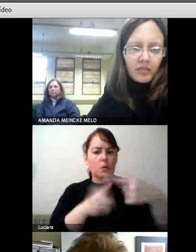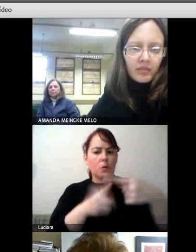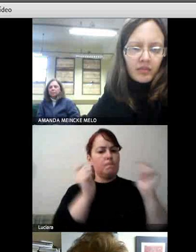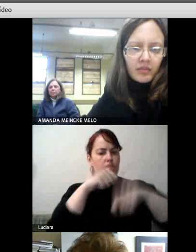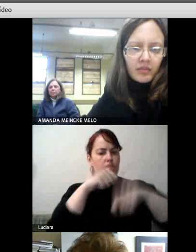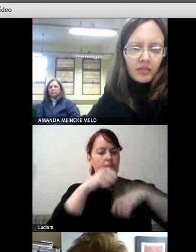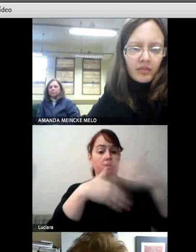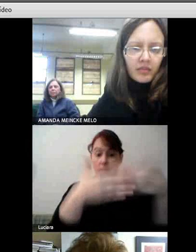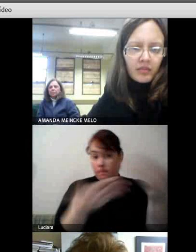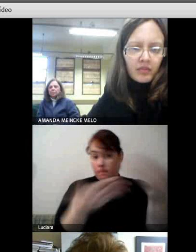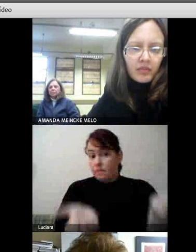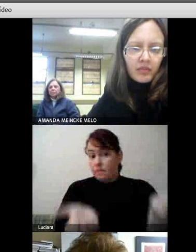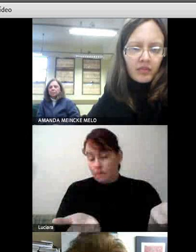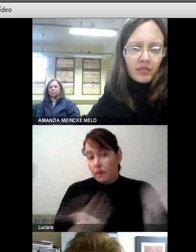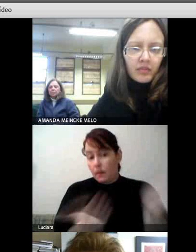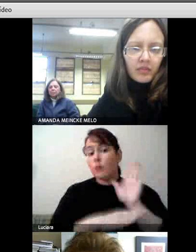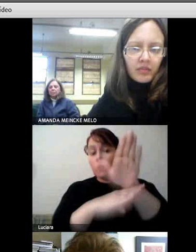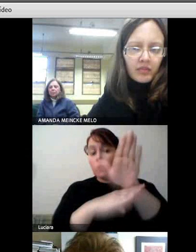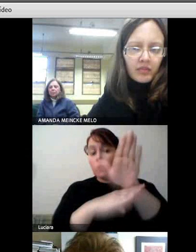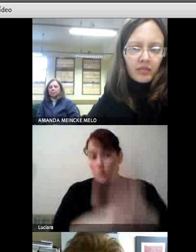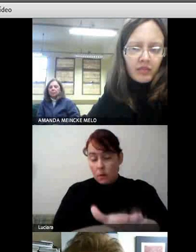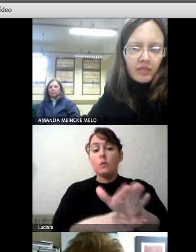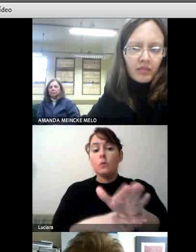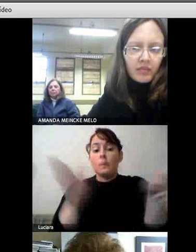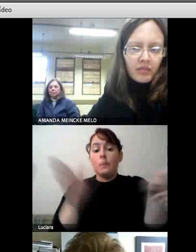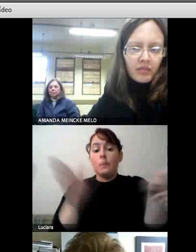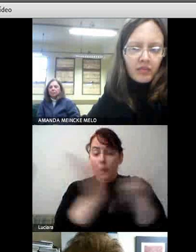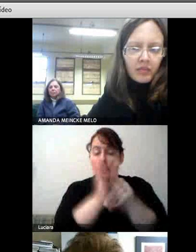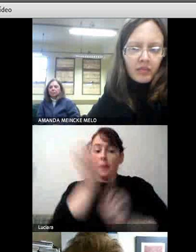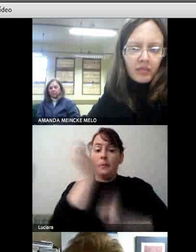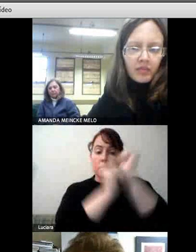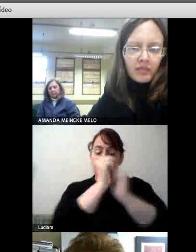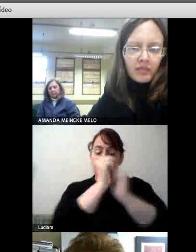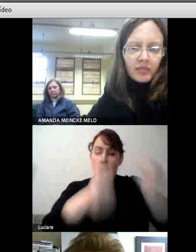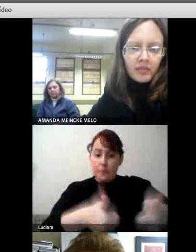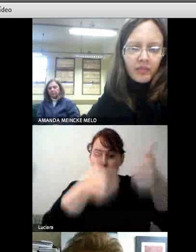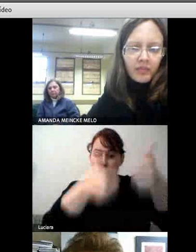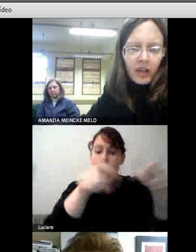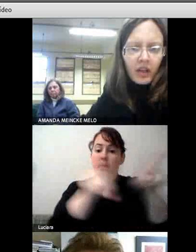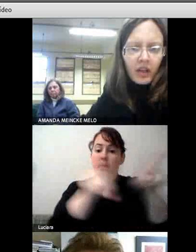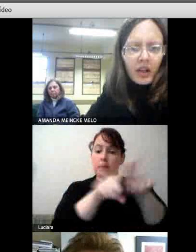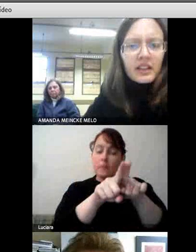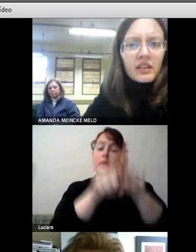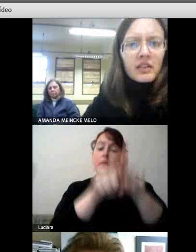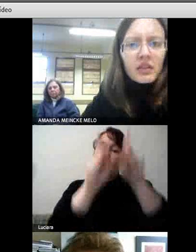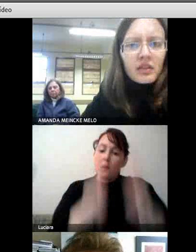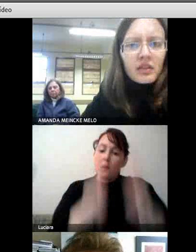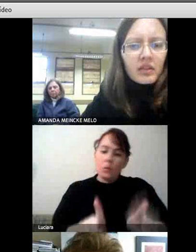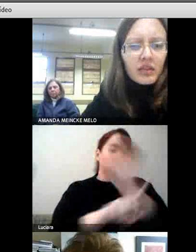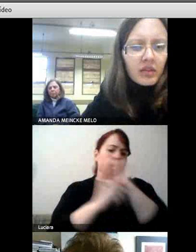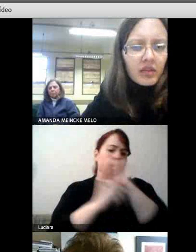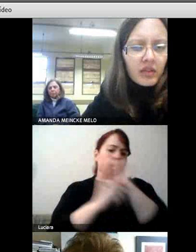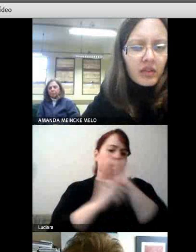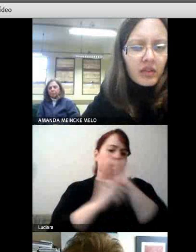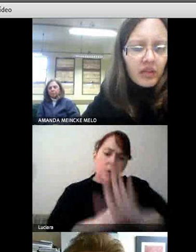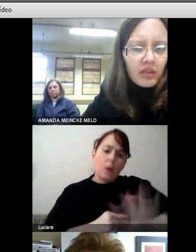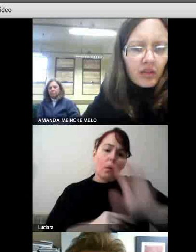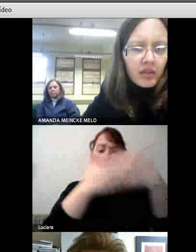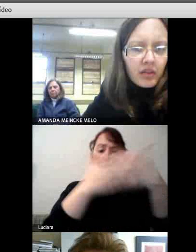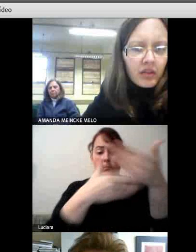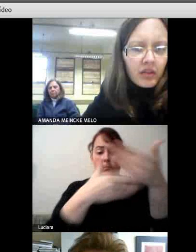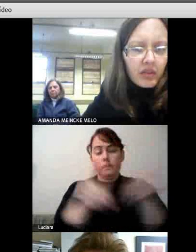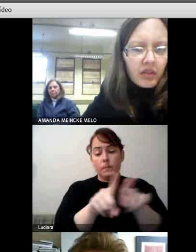máquina faz uma tarefa, porque as máquinas não eram programáveis. Então, cada funcionário... Lembra o filme do Charlie Chaplin?